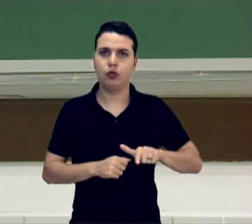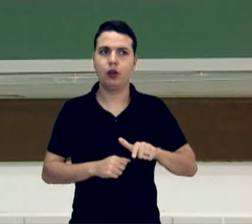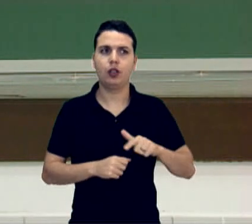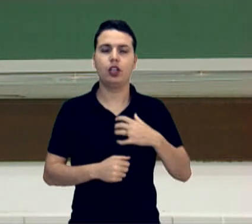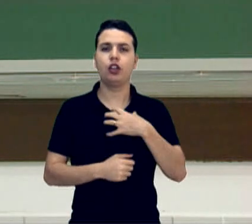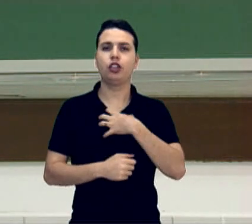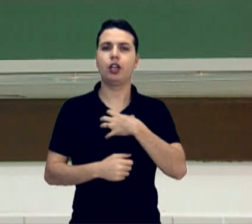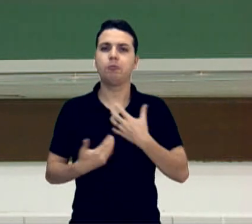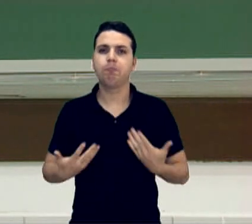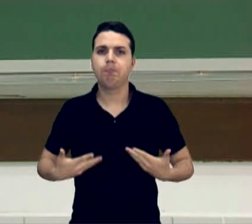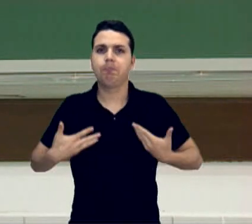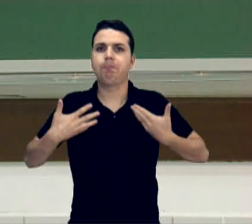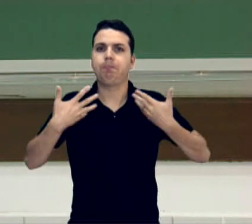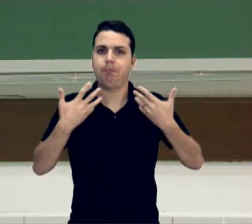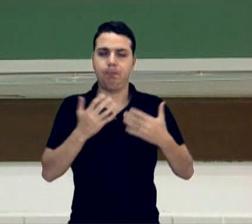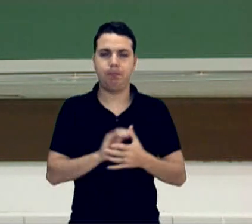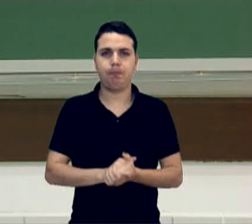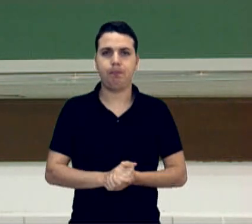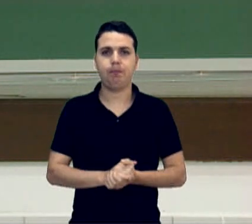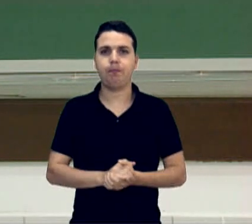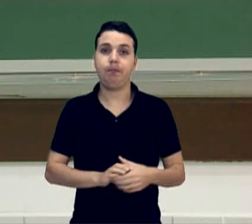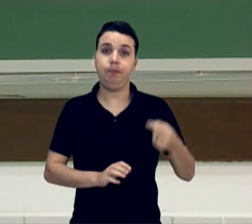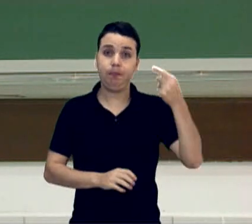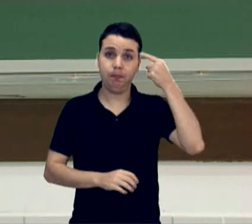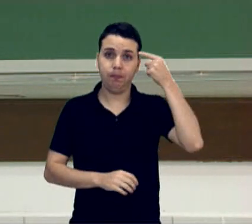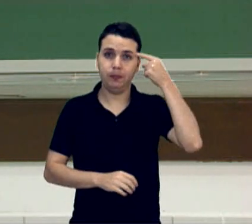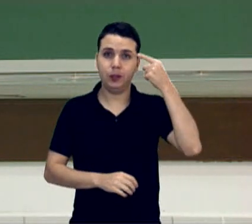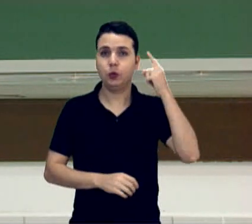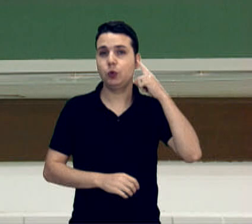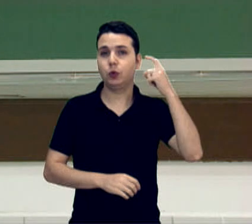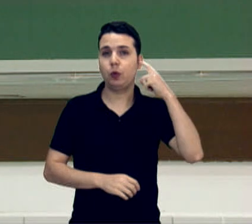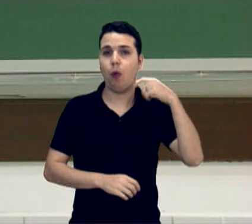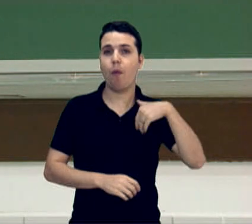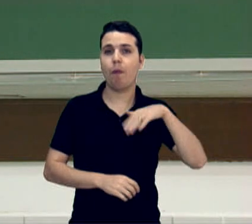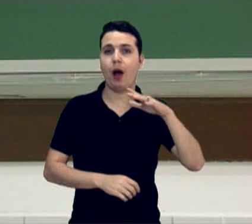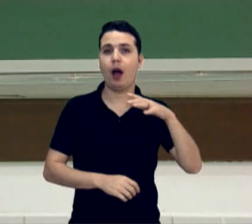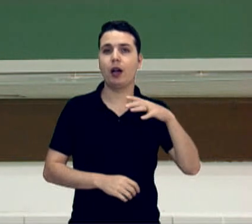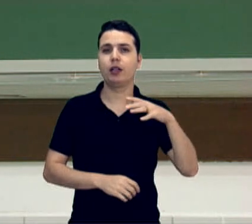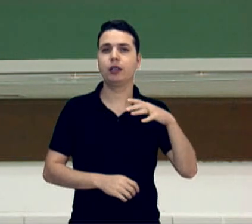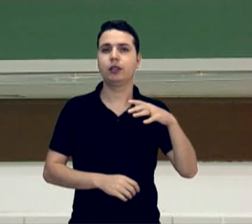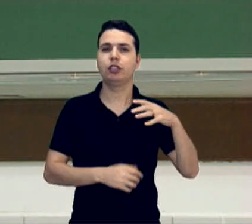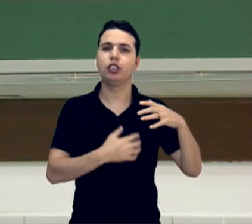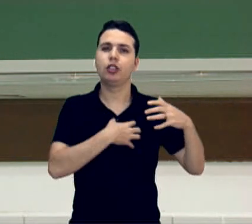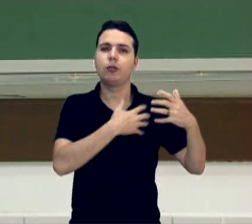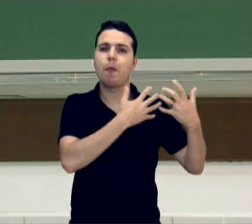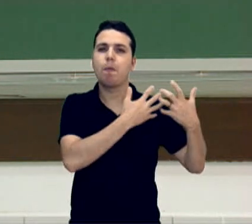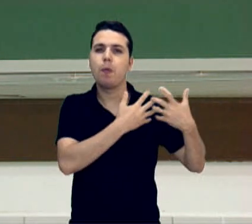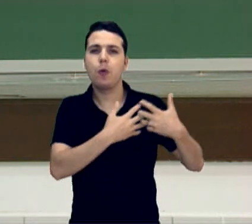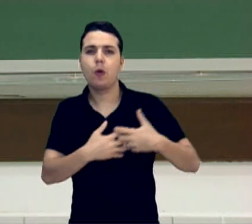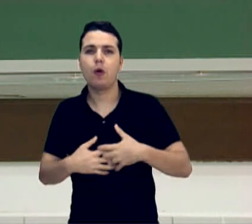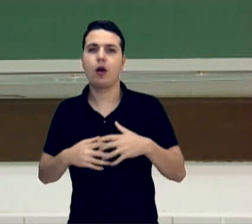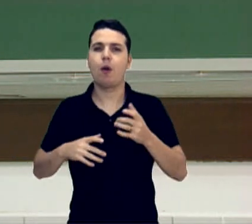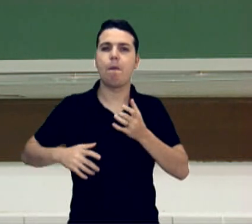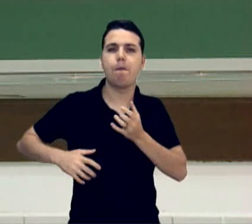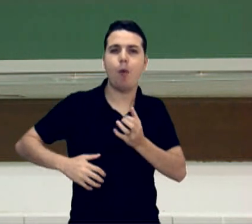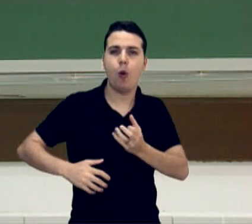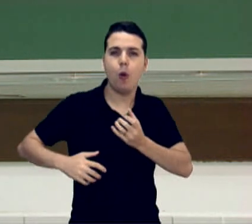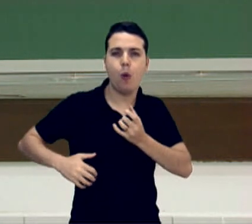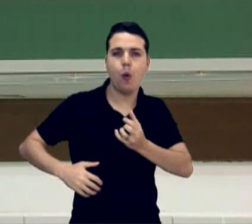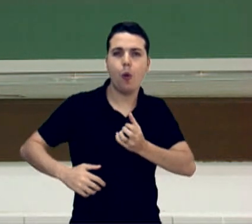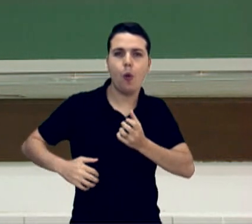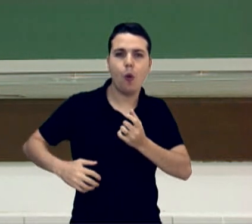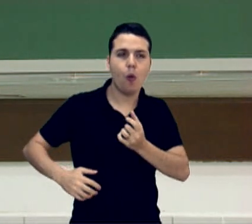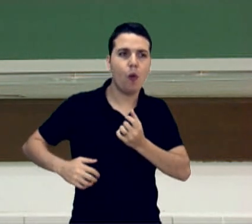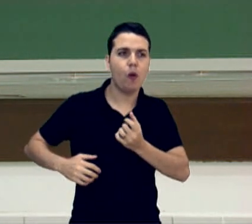bem empolgante, então. Então pense num som mais mecânico, não percussão mecânica, tipo saxofone, né? Então